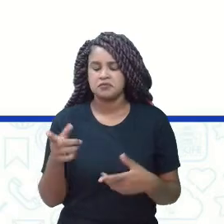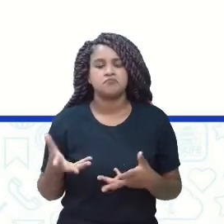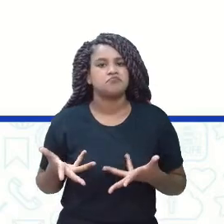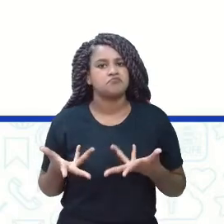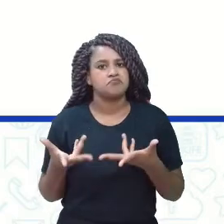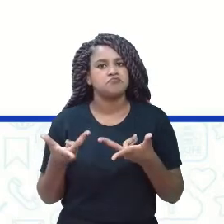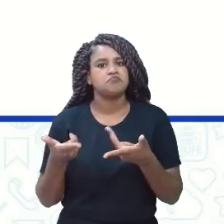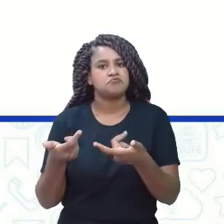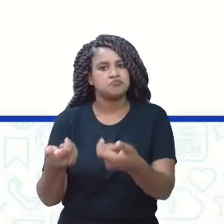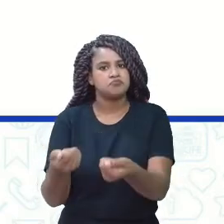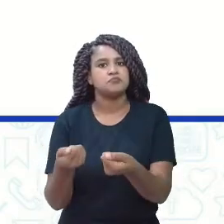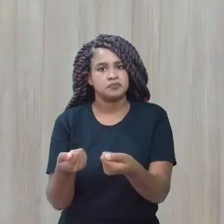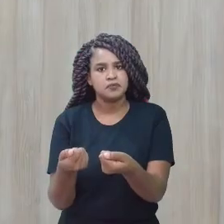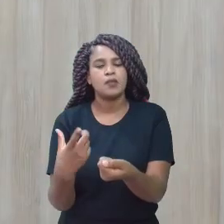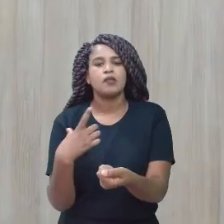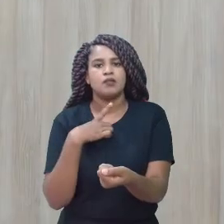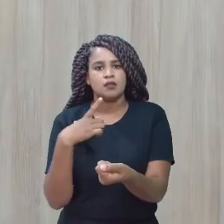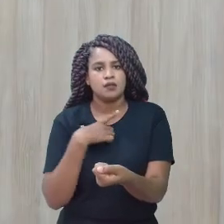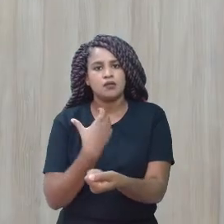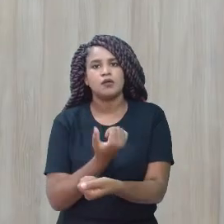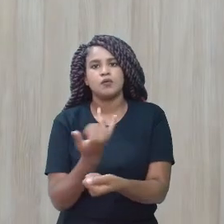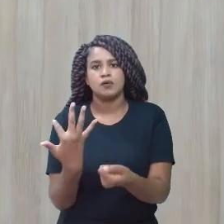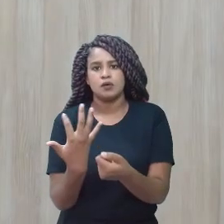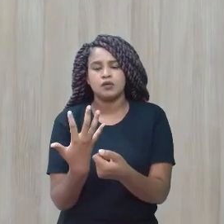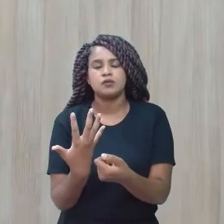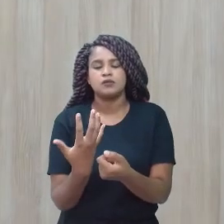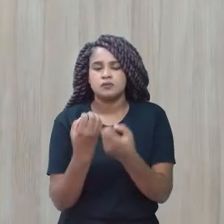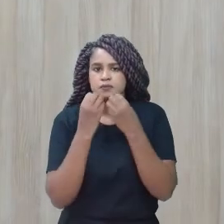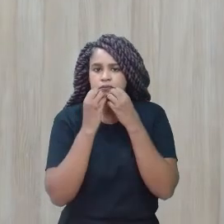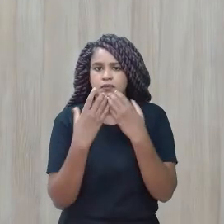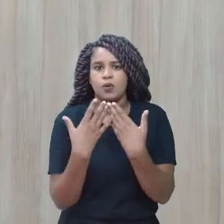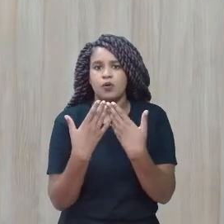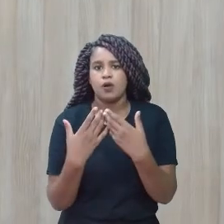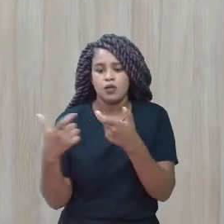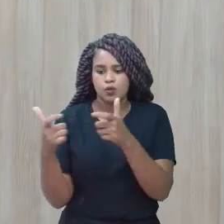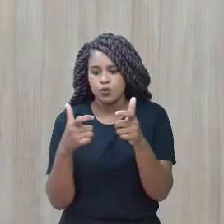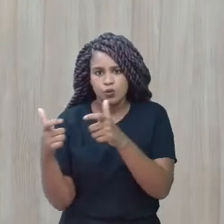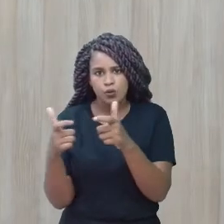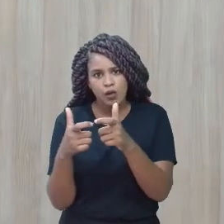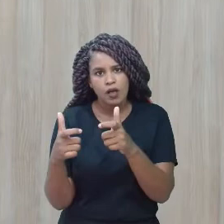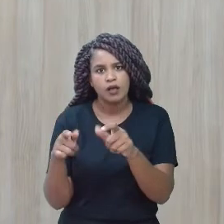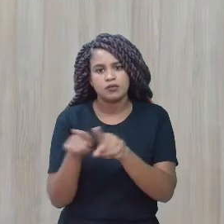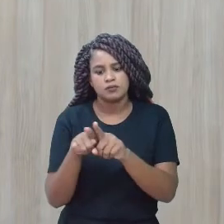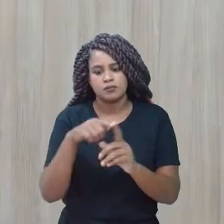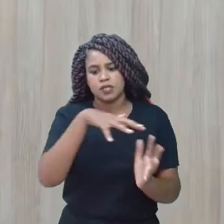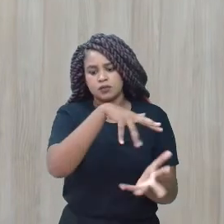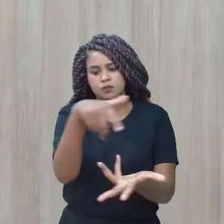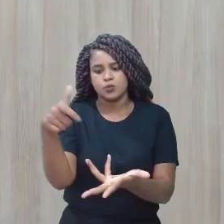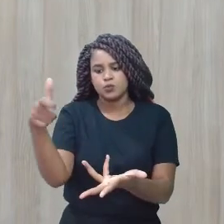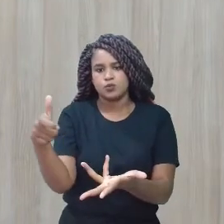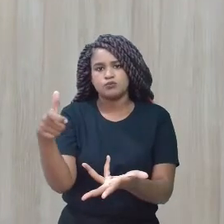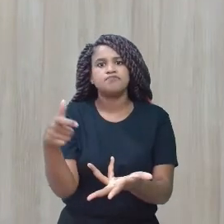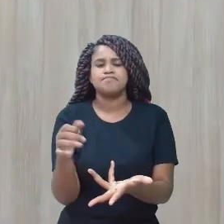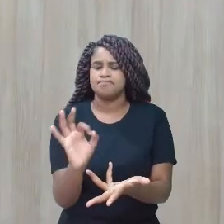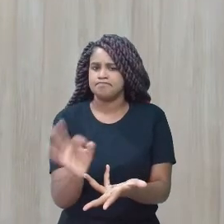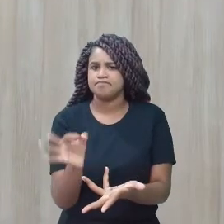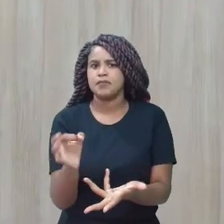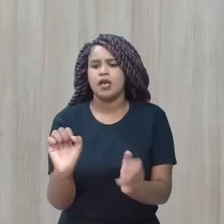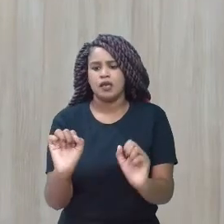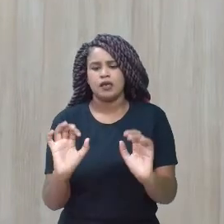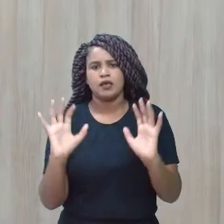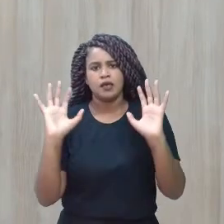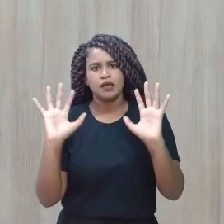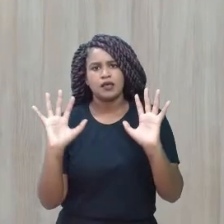realmente privilegiado na sua questão geográfica, né, hidrográfica, questões de climas, enfim, de